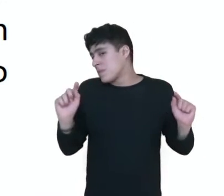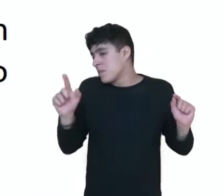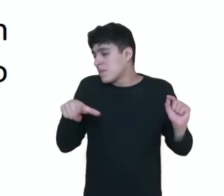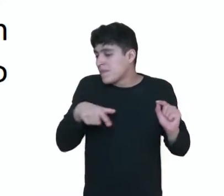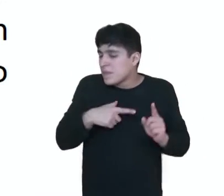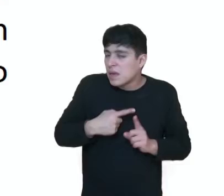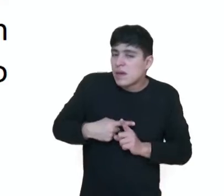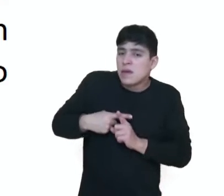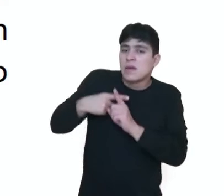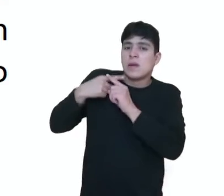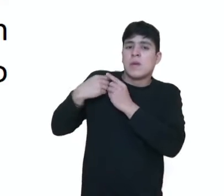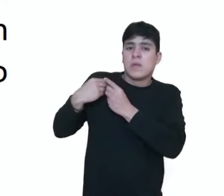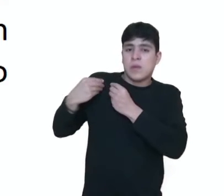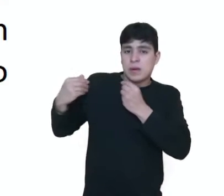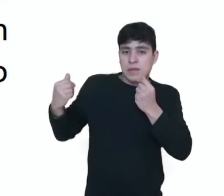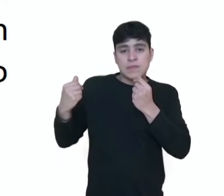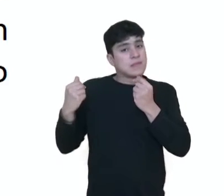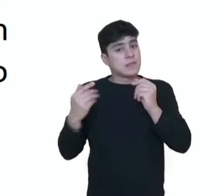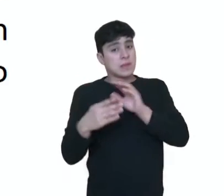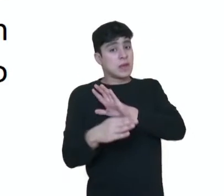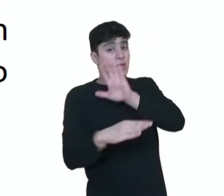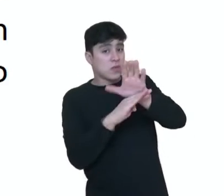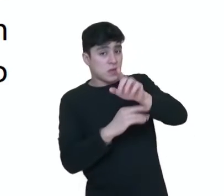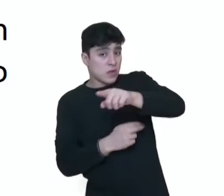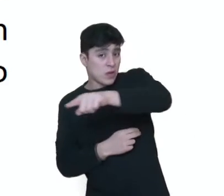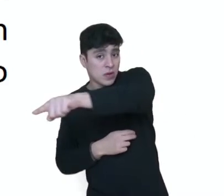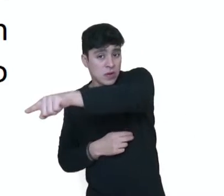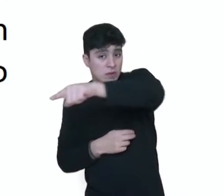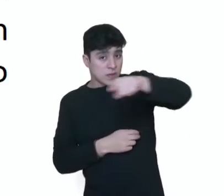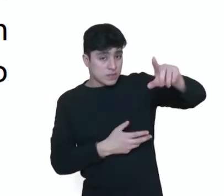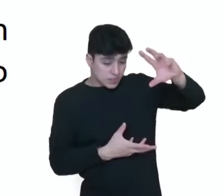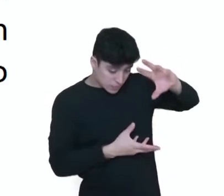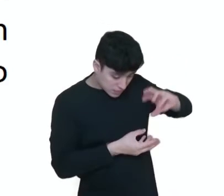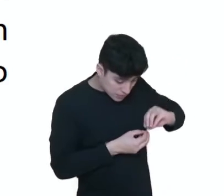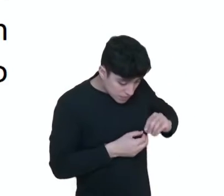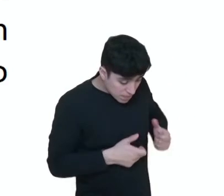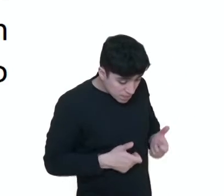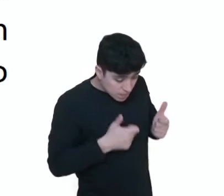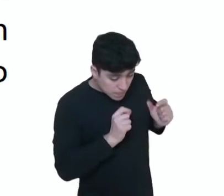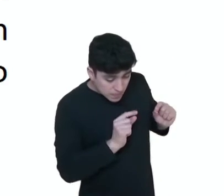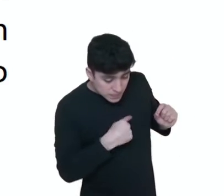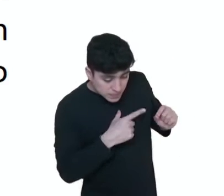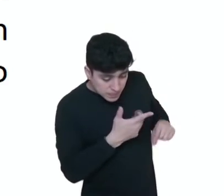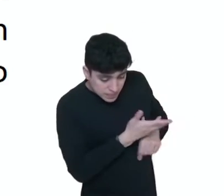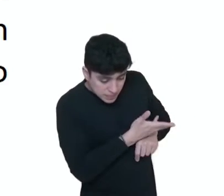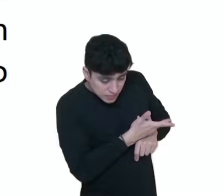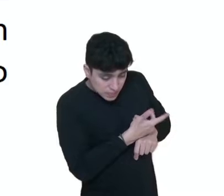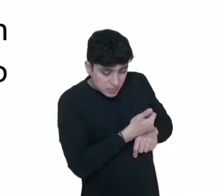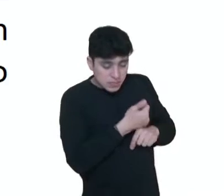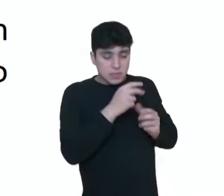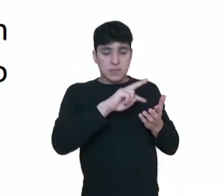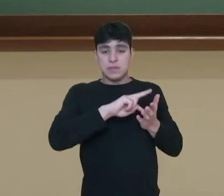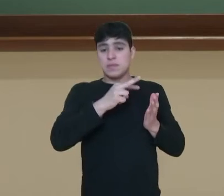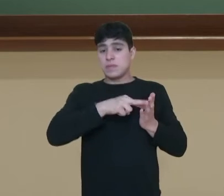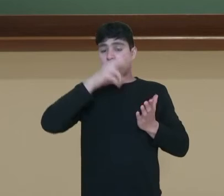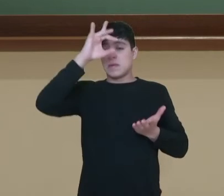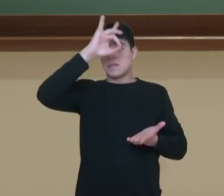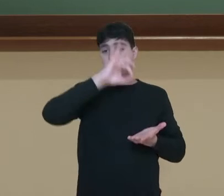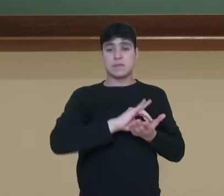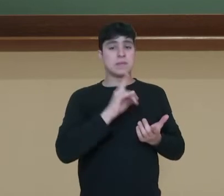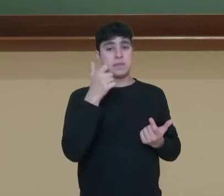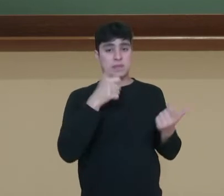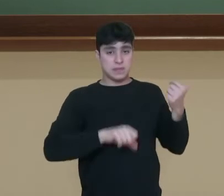qualidades e potenciais lhe ajudará a entender melhor os seus talentos, possibilitando uma autoavaliação mais legítima.